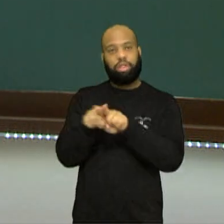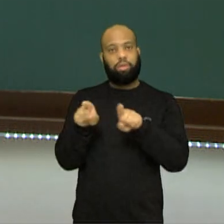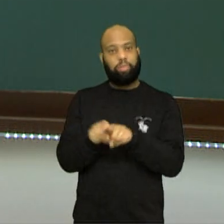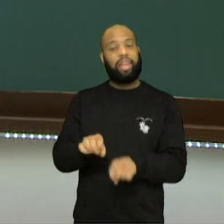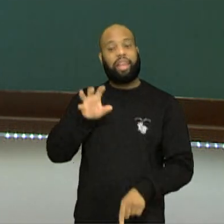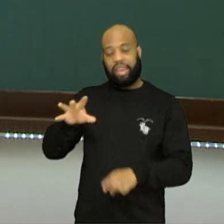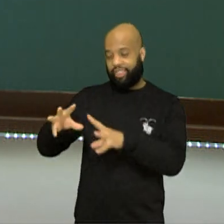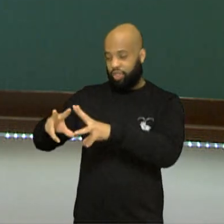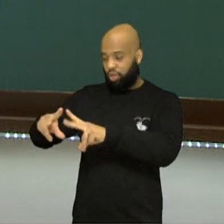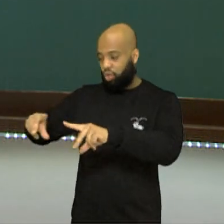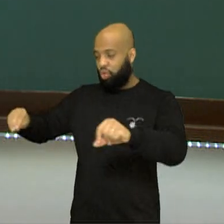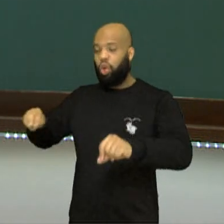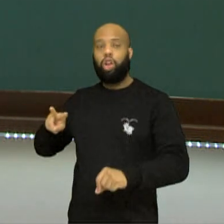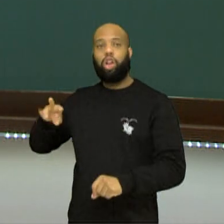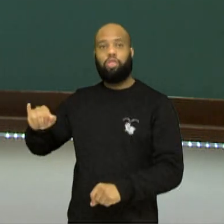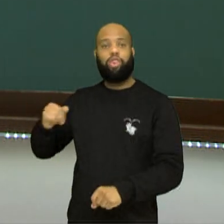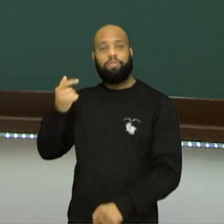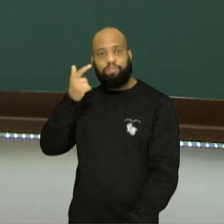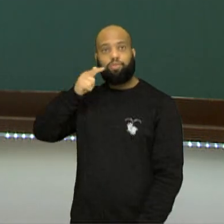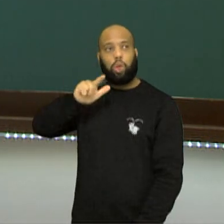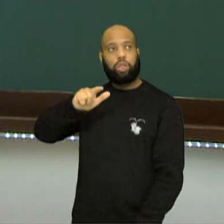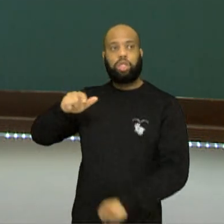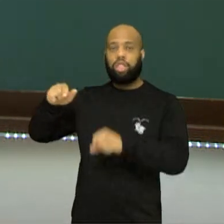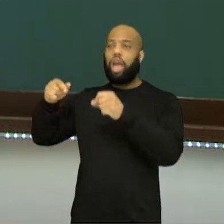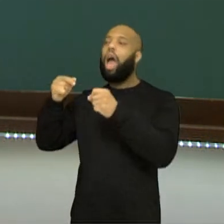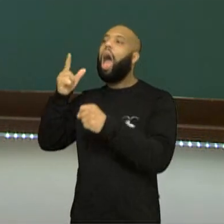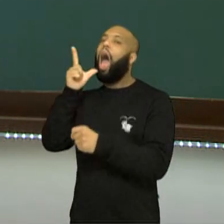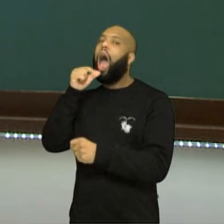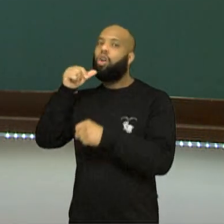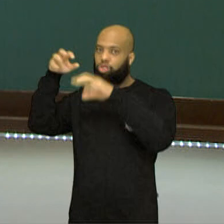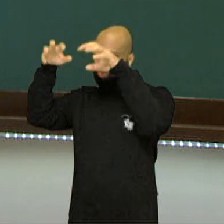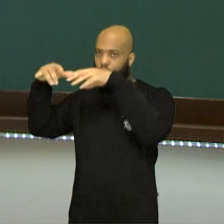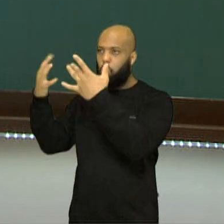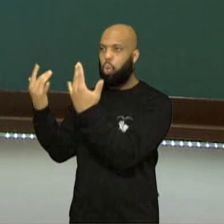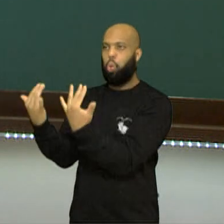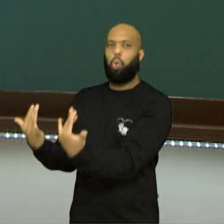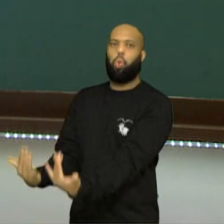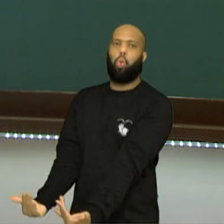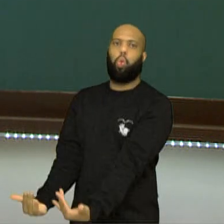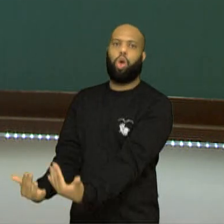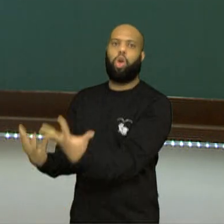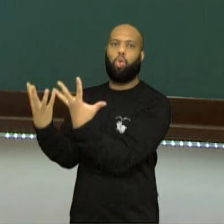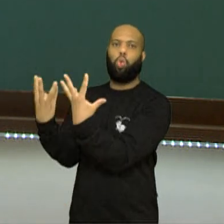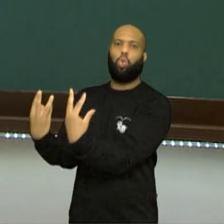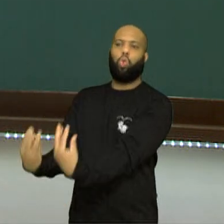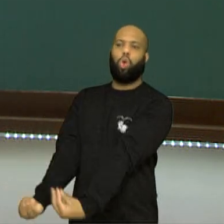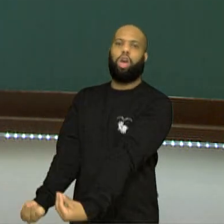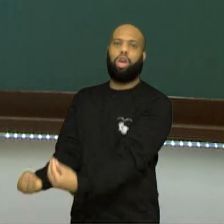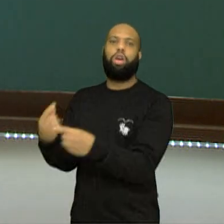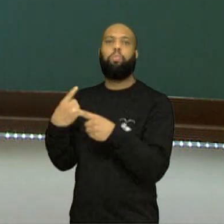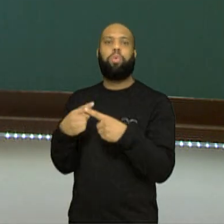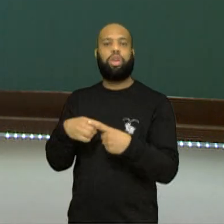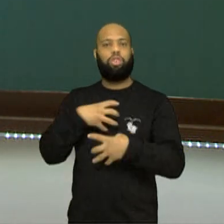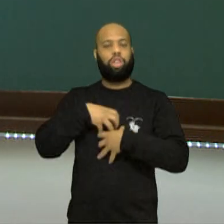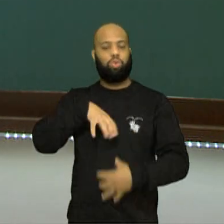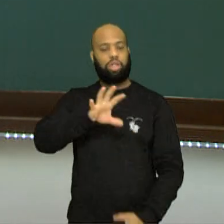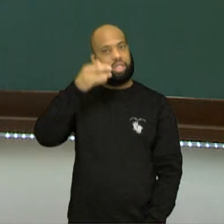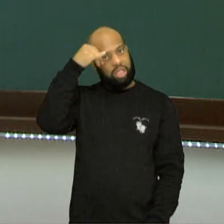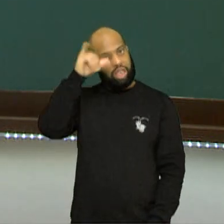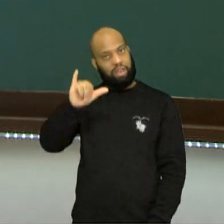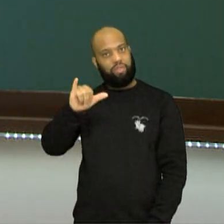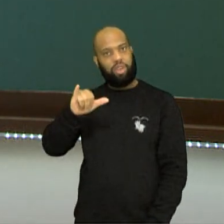esse solo vai permitir a absorção dessa água, evitando que ela se acumule